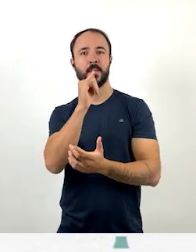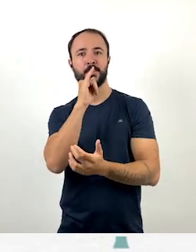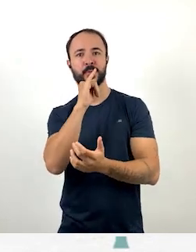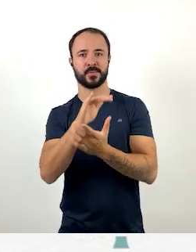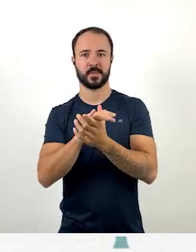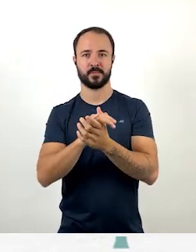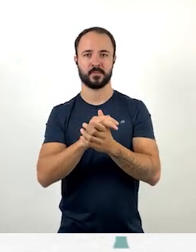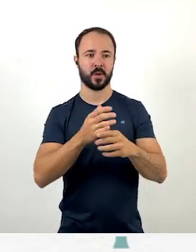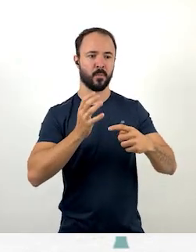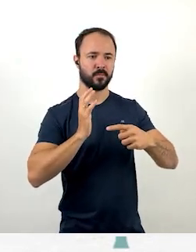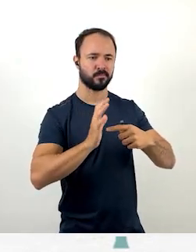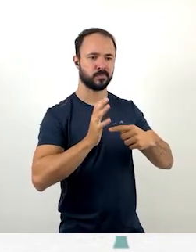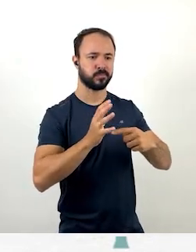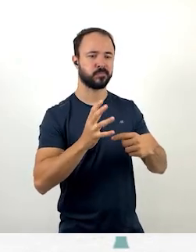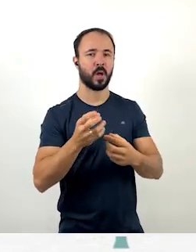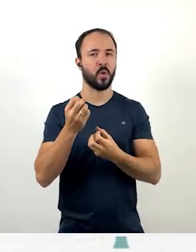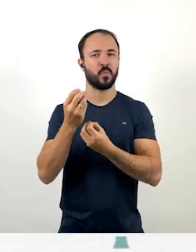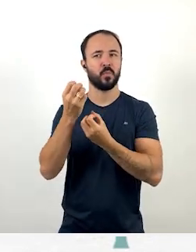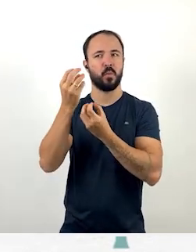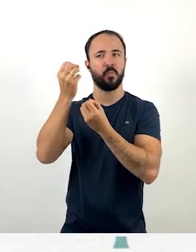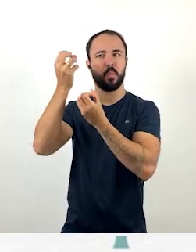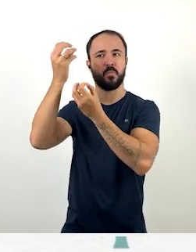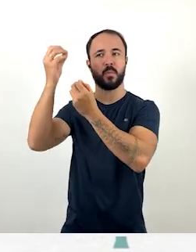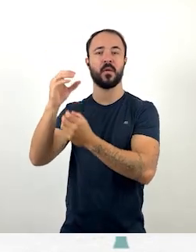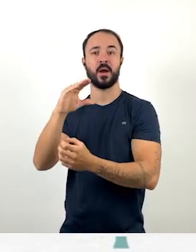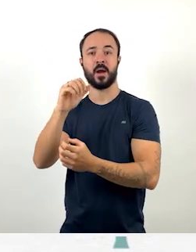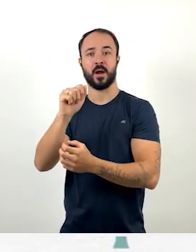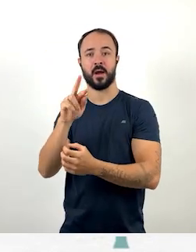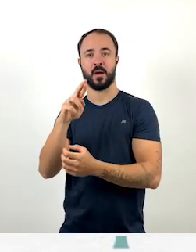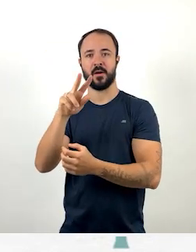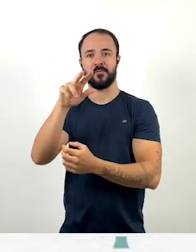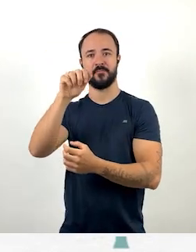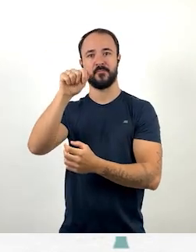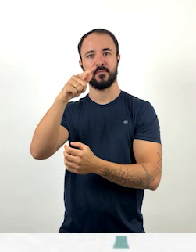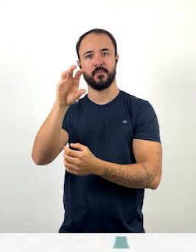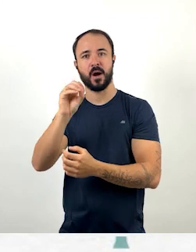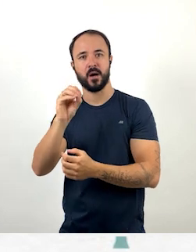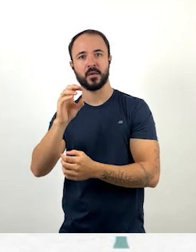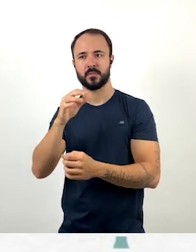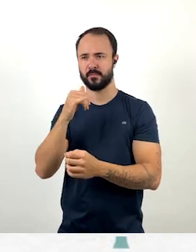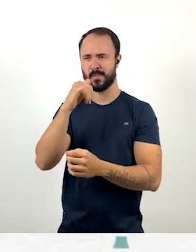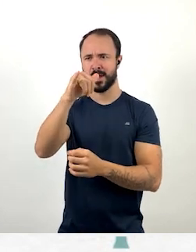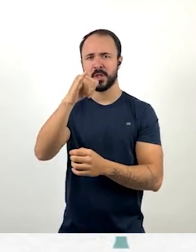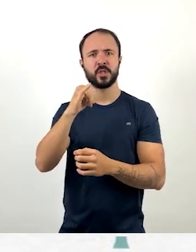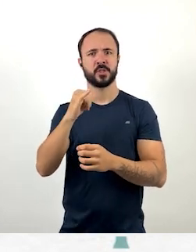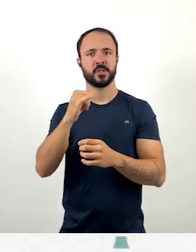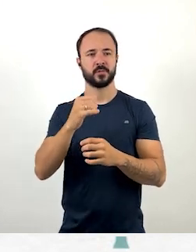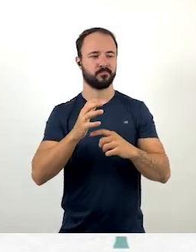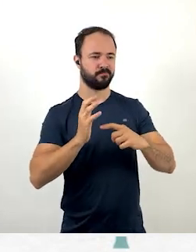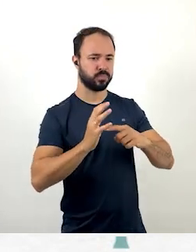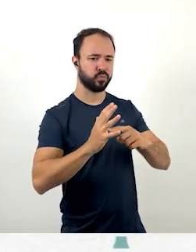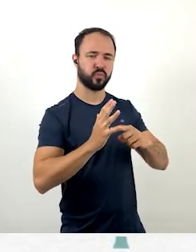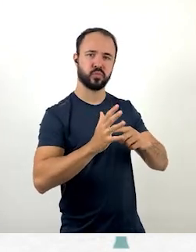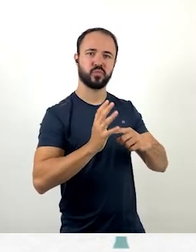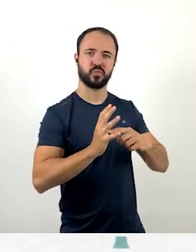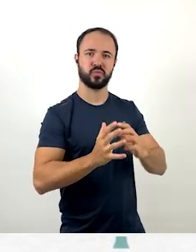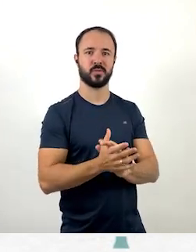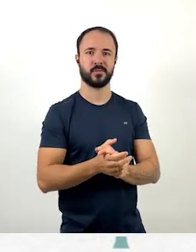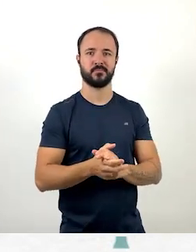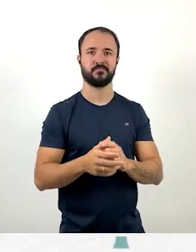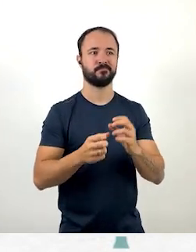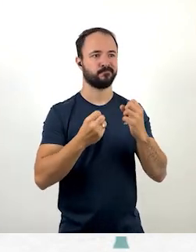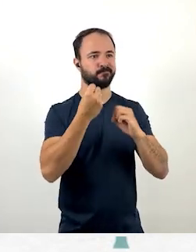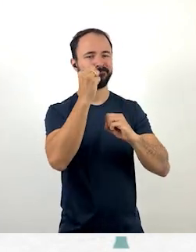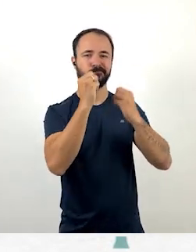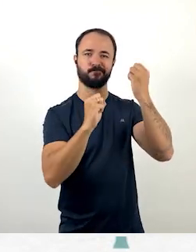vapor queimavam toneladas de carvão mineral para gerar energia. Nesse contexto, alterando as